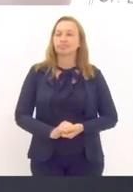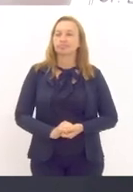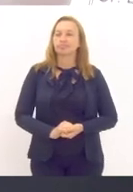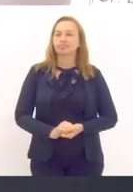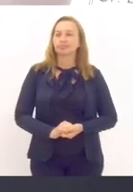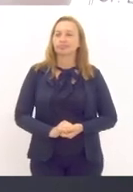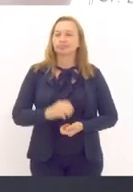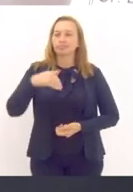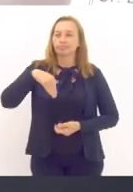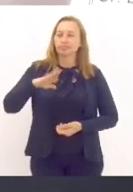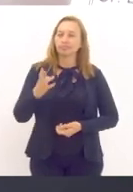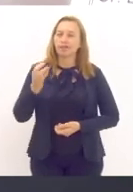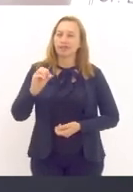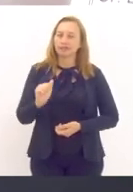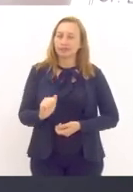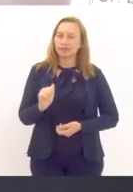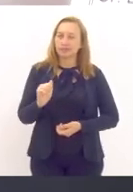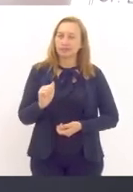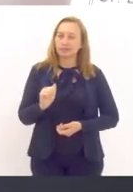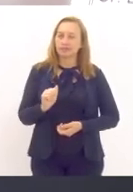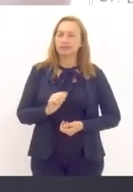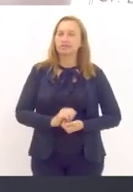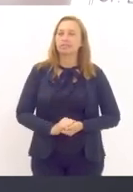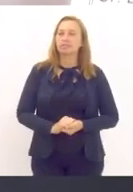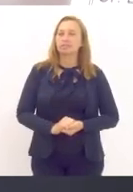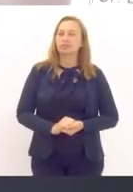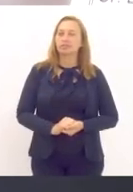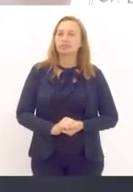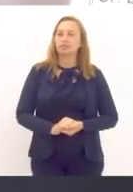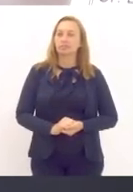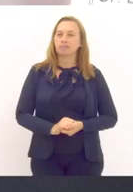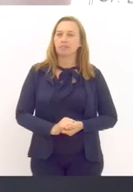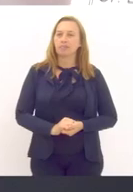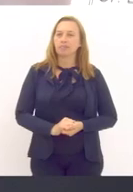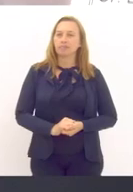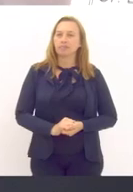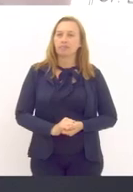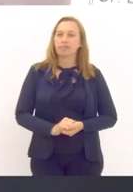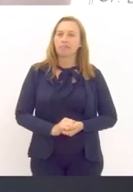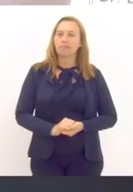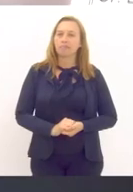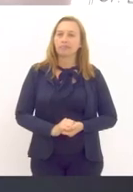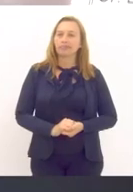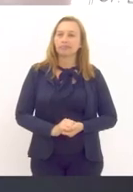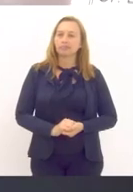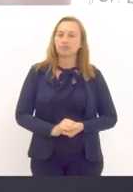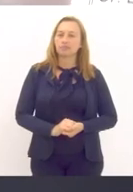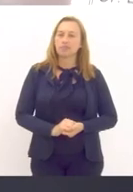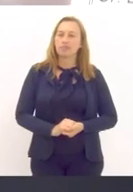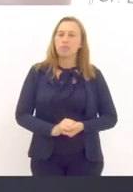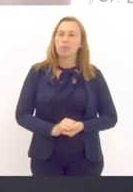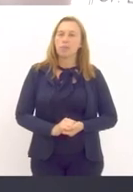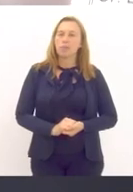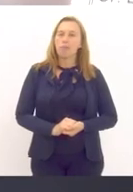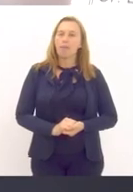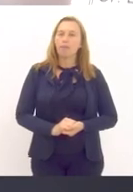a Márcia Sequeira de Oliveira Pereira. O senhor José